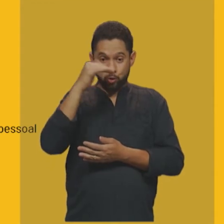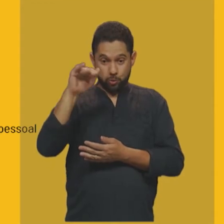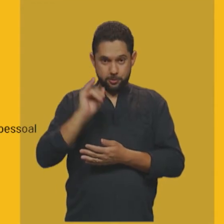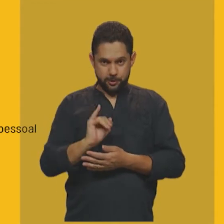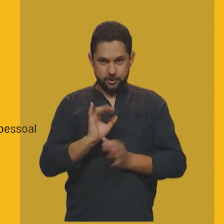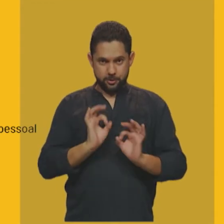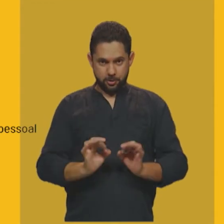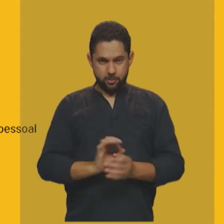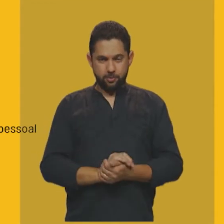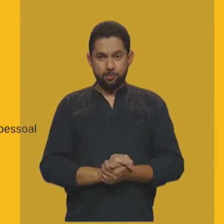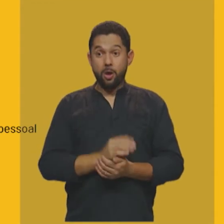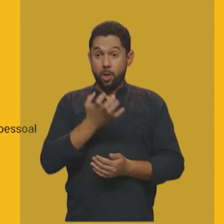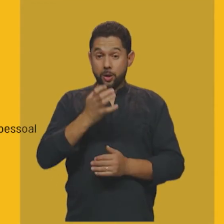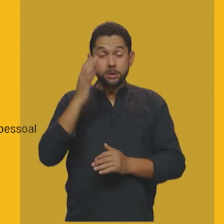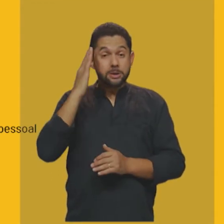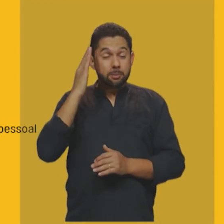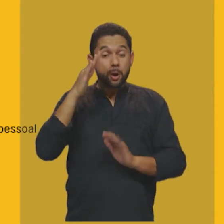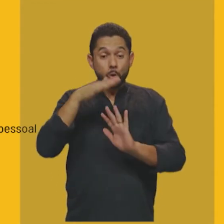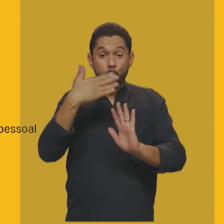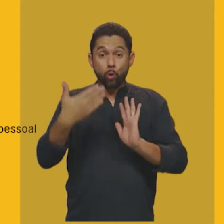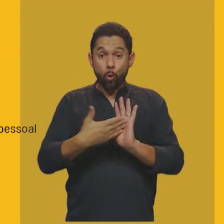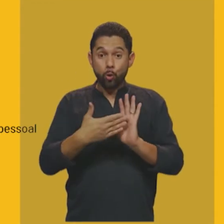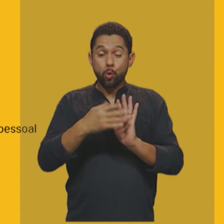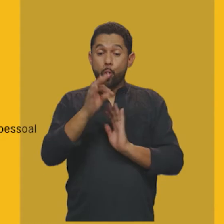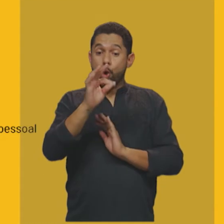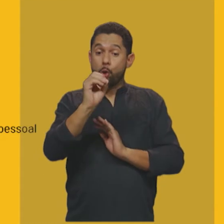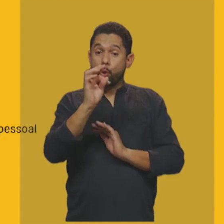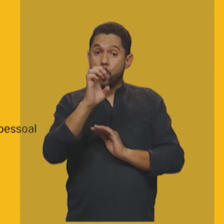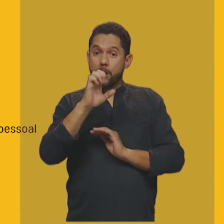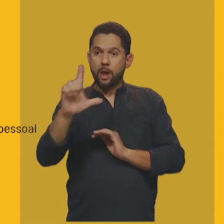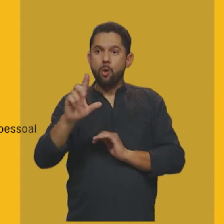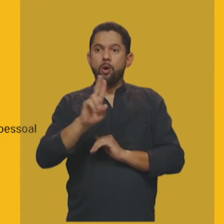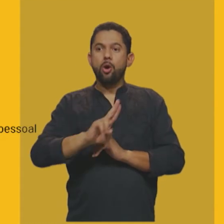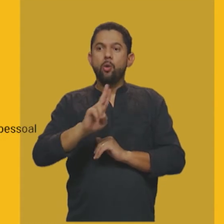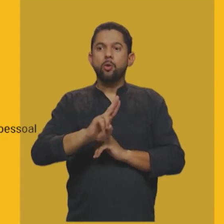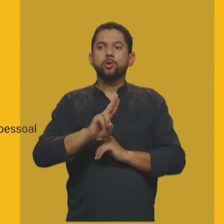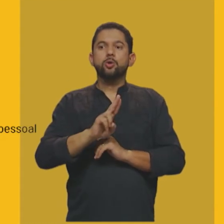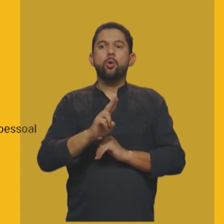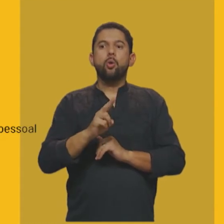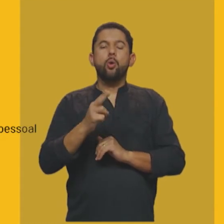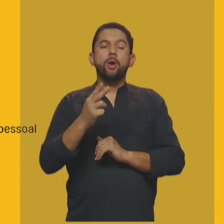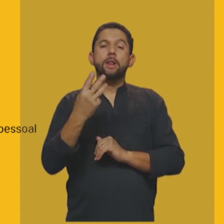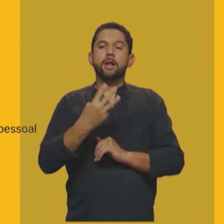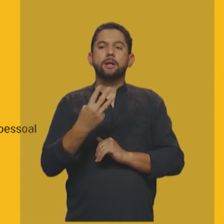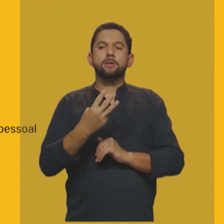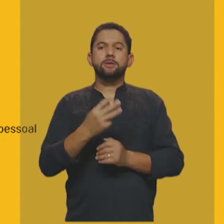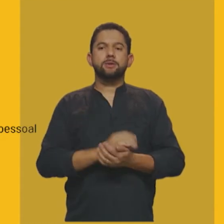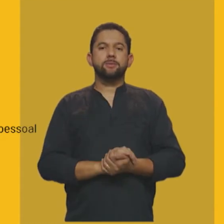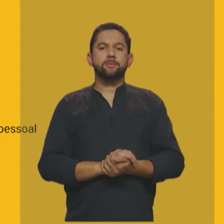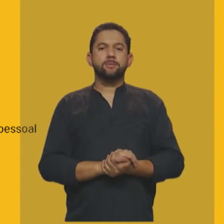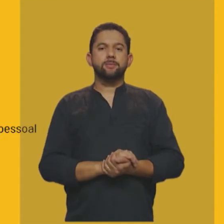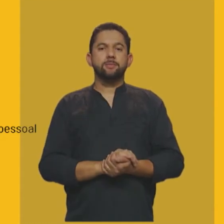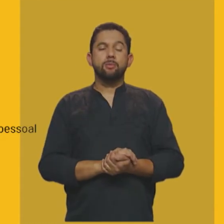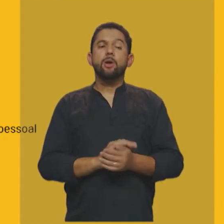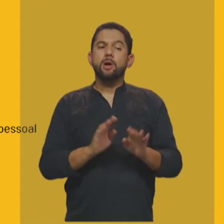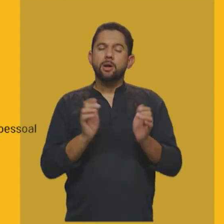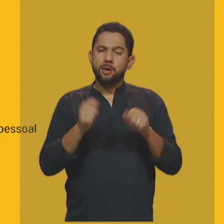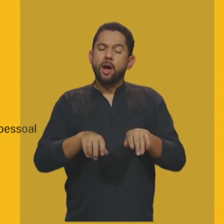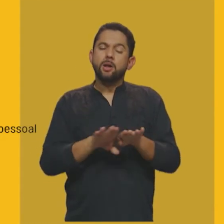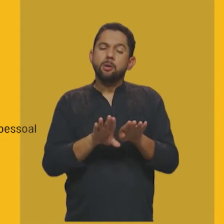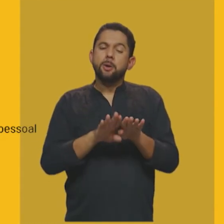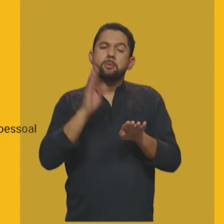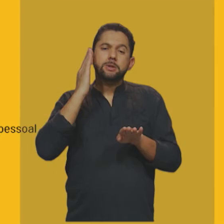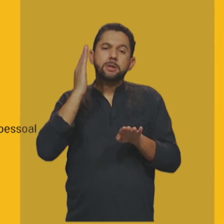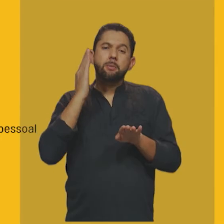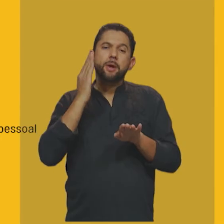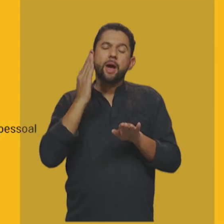circuito, eu vou usar o amperímetro 3. E a partir disso, eu consigo calcular a resistência